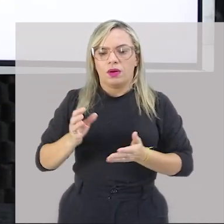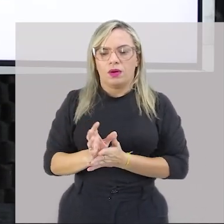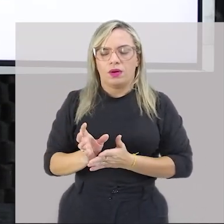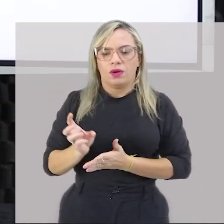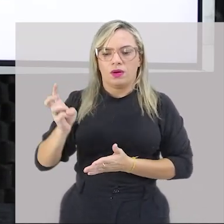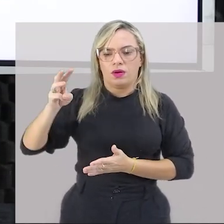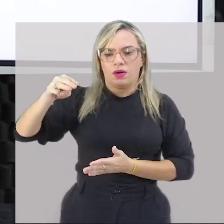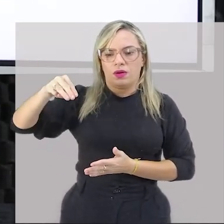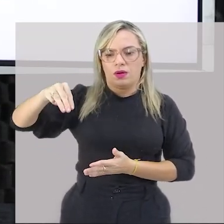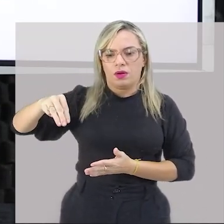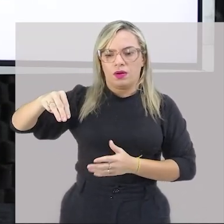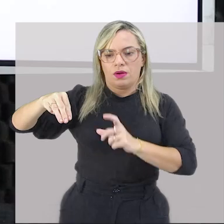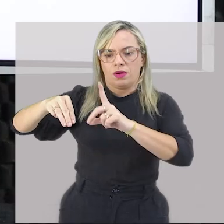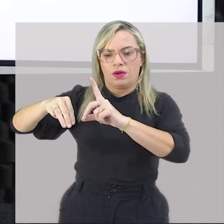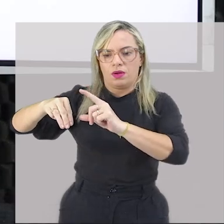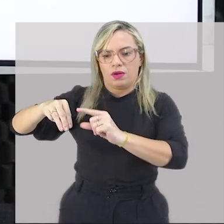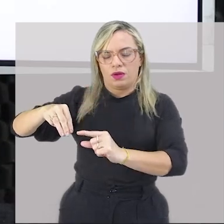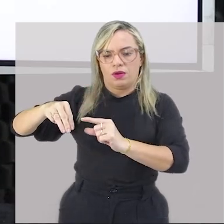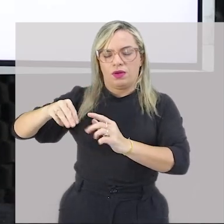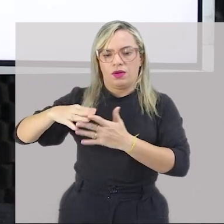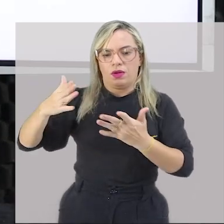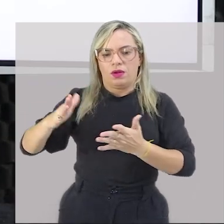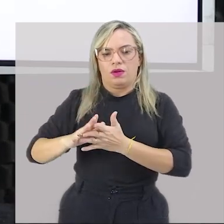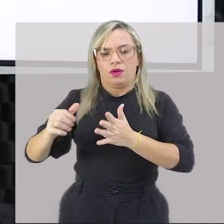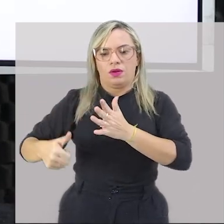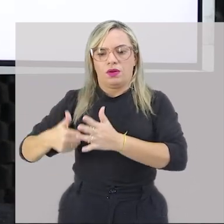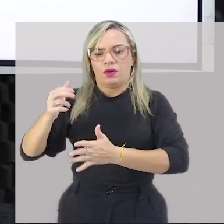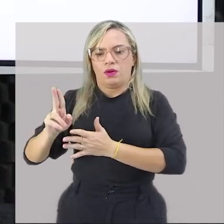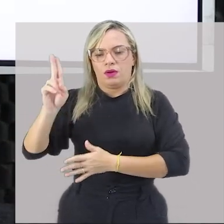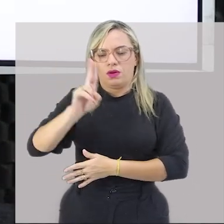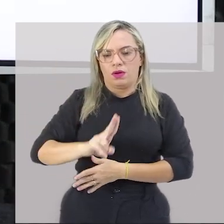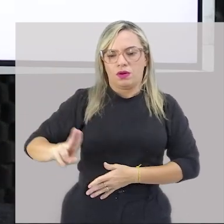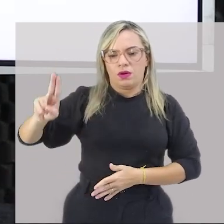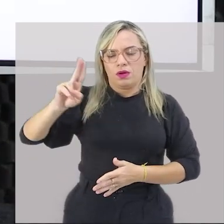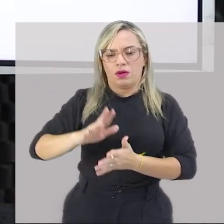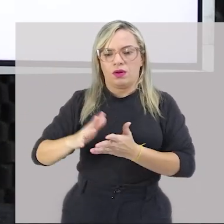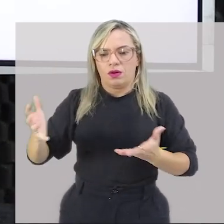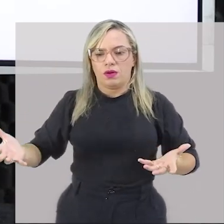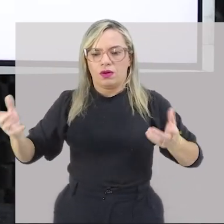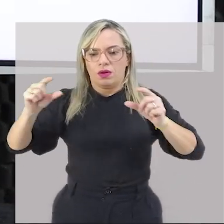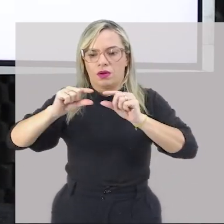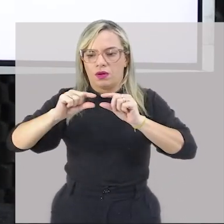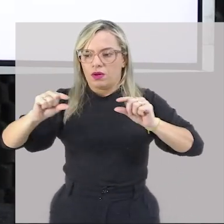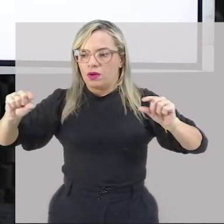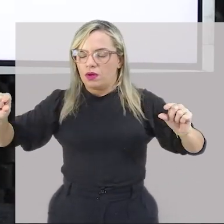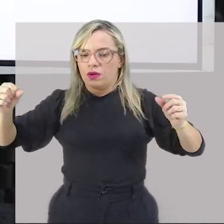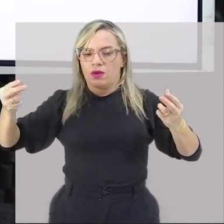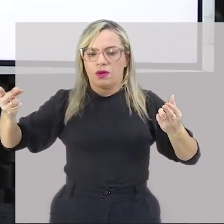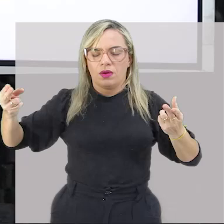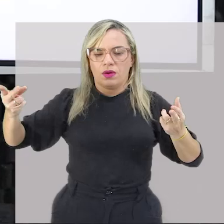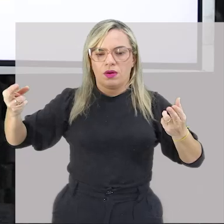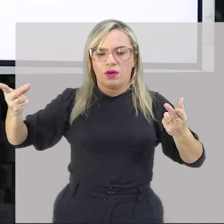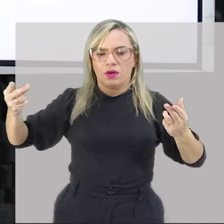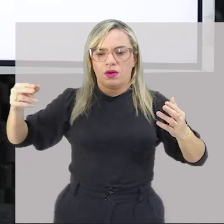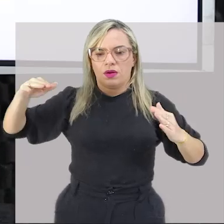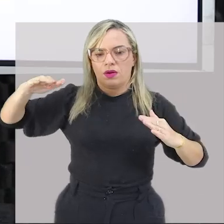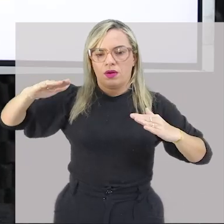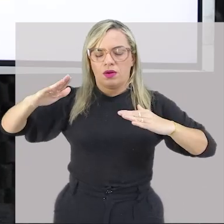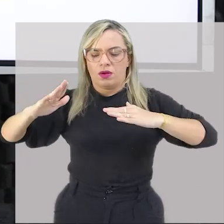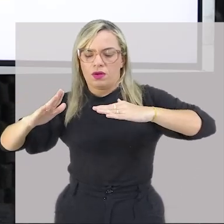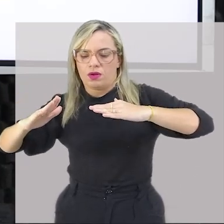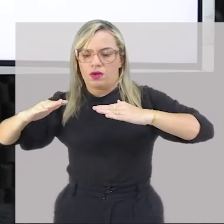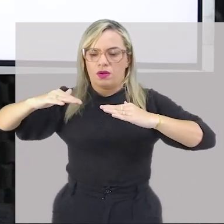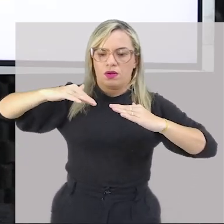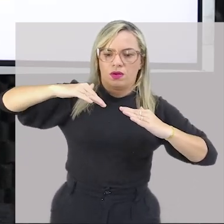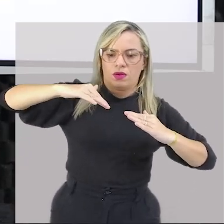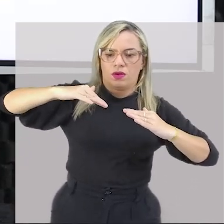massa M, ó, a massa Mzinho, aqui ele utilizou uma balança de braços iguais, né? Uma gangorrazinha de